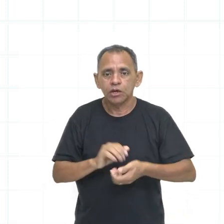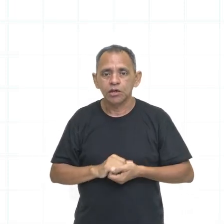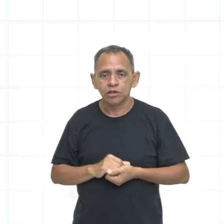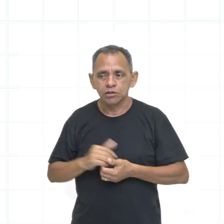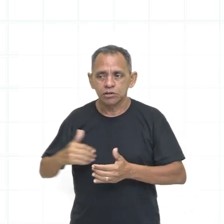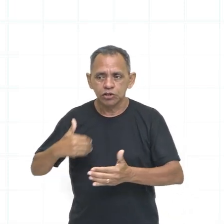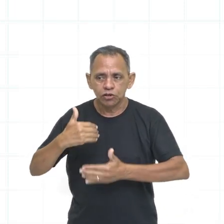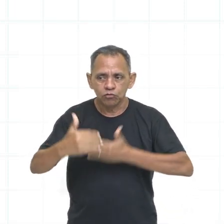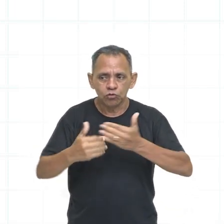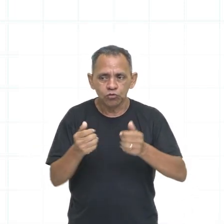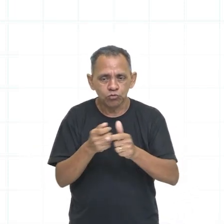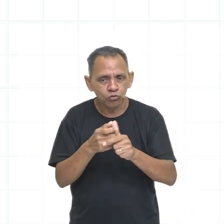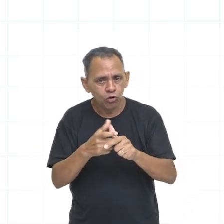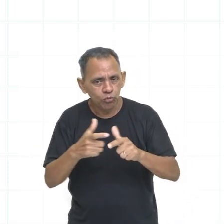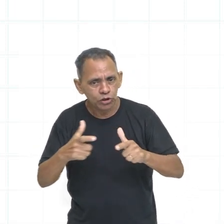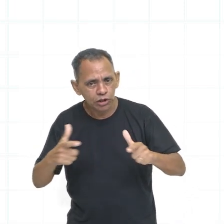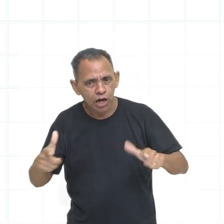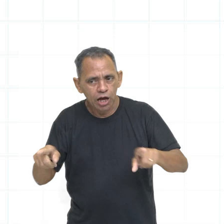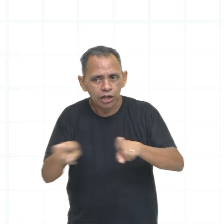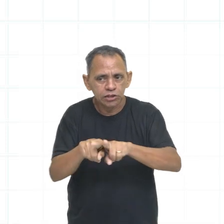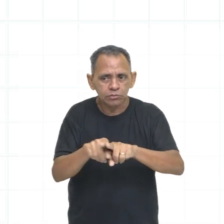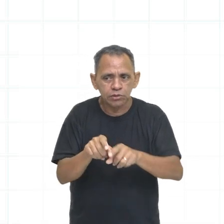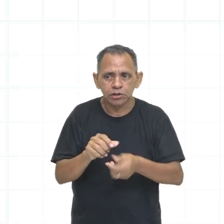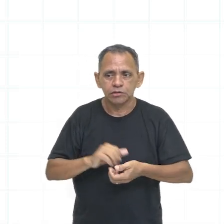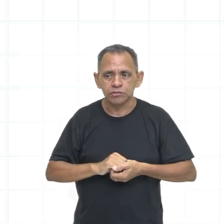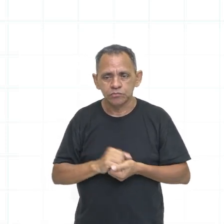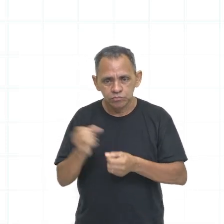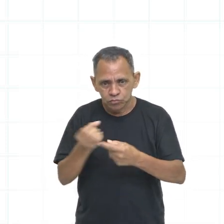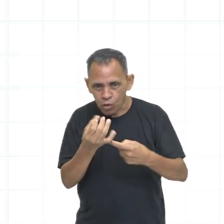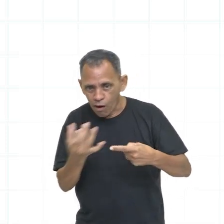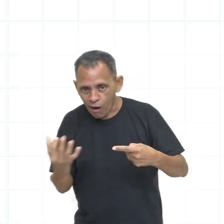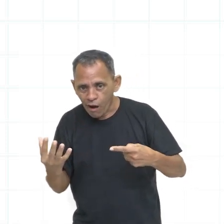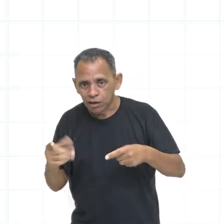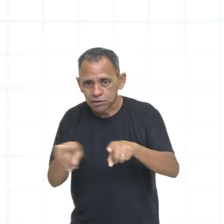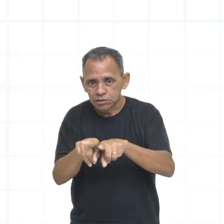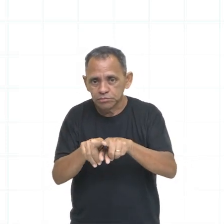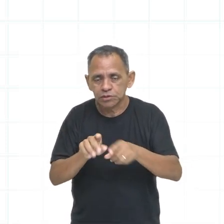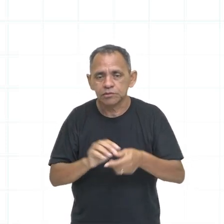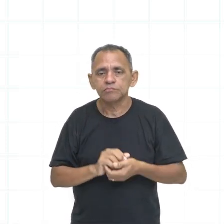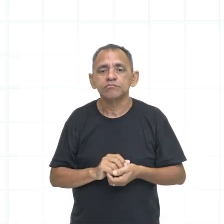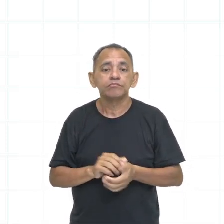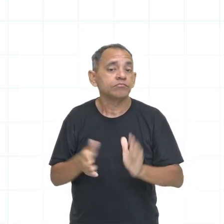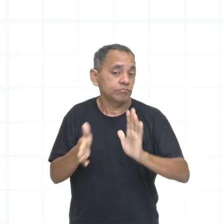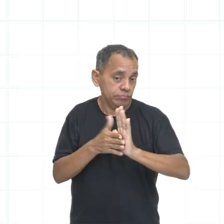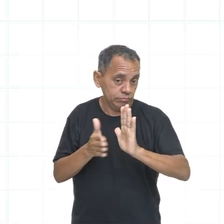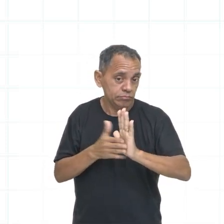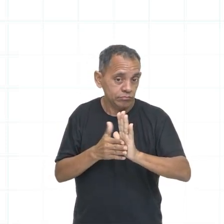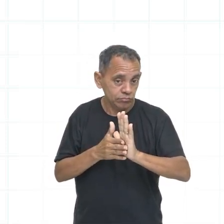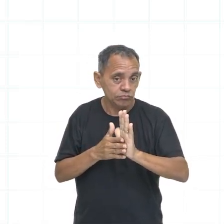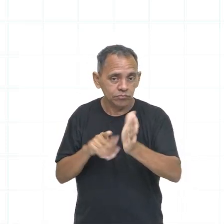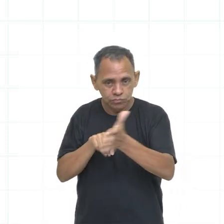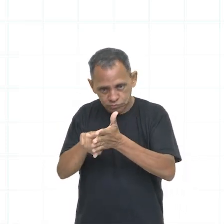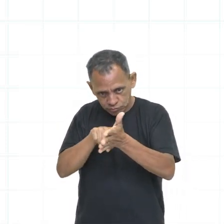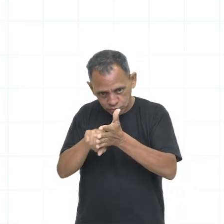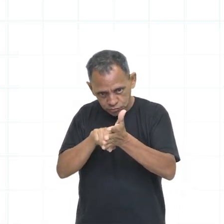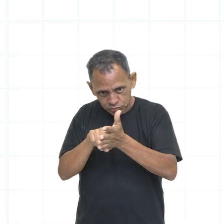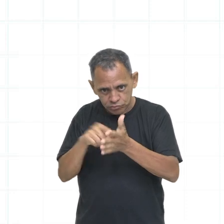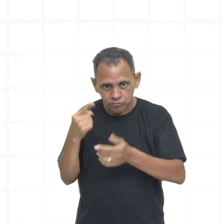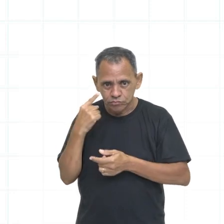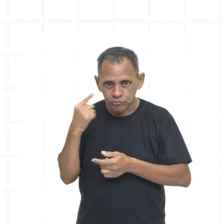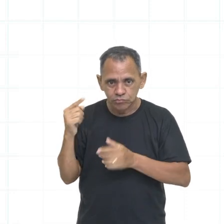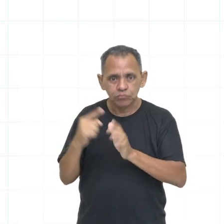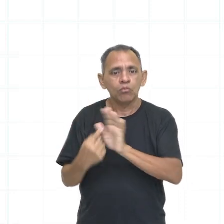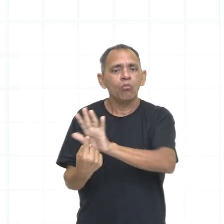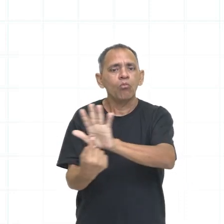ideia, mais ou menos, aí, a ideia proposta por Oparin e Haldane. Então, aqui a gente revê, ó, essa